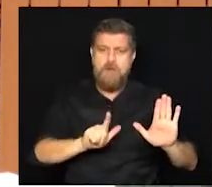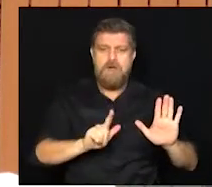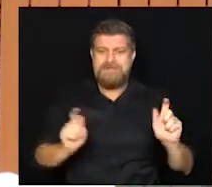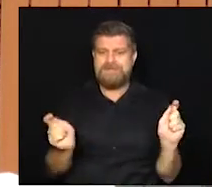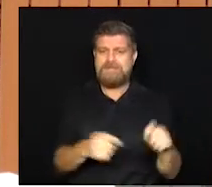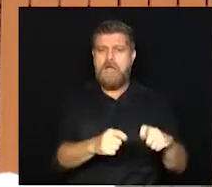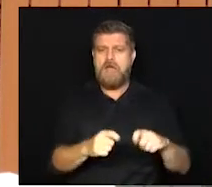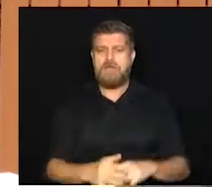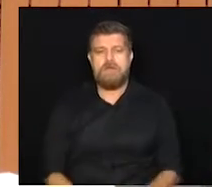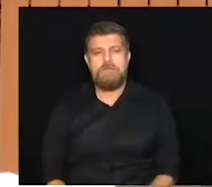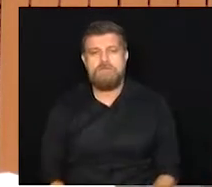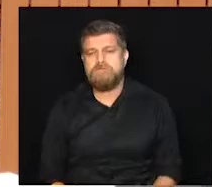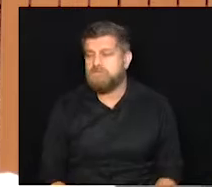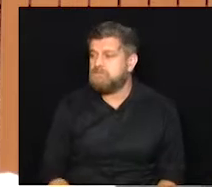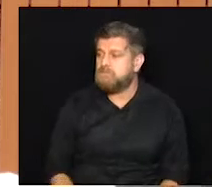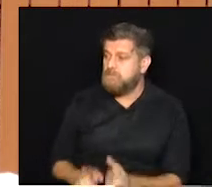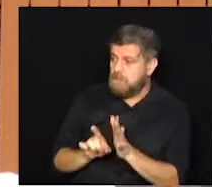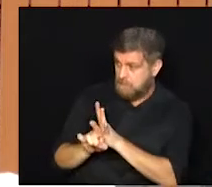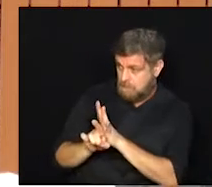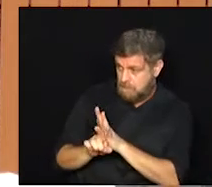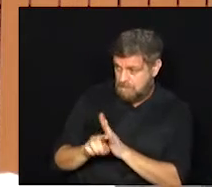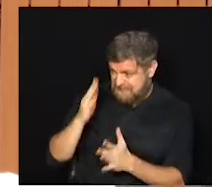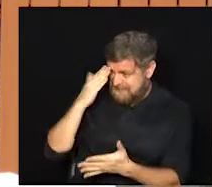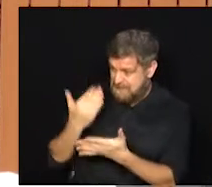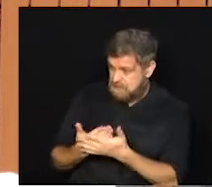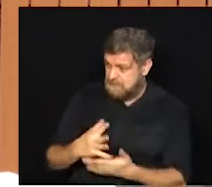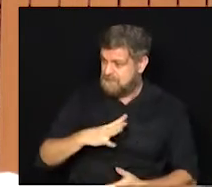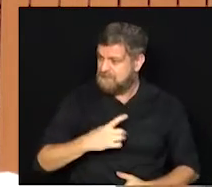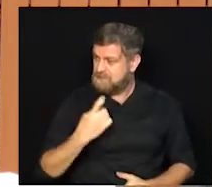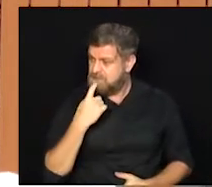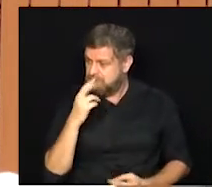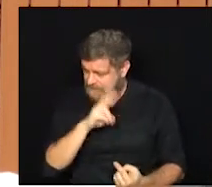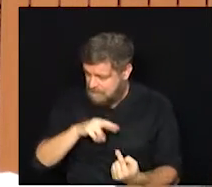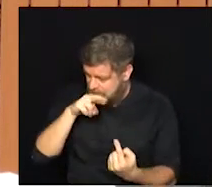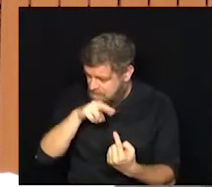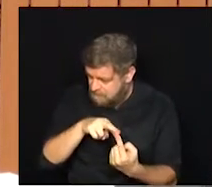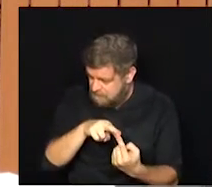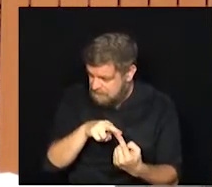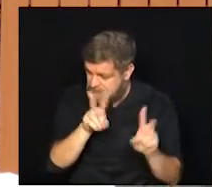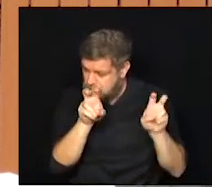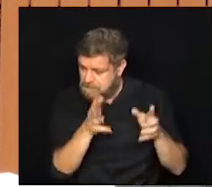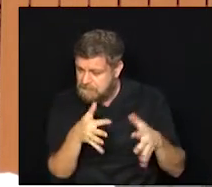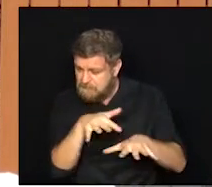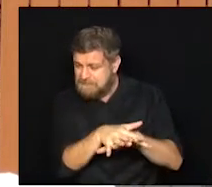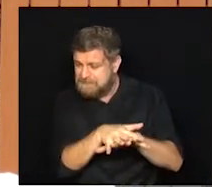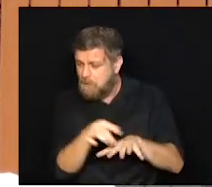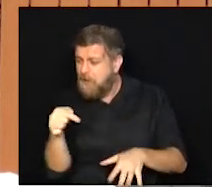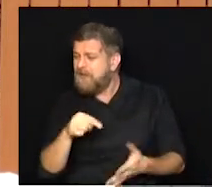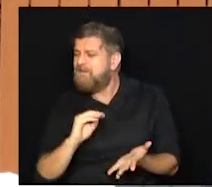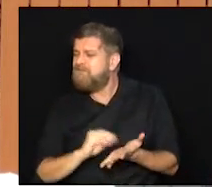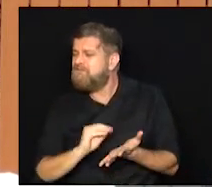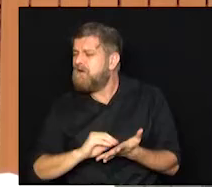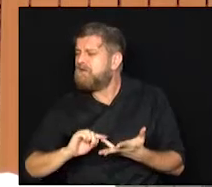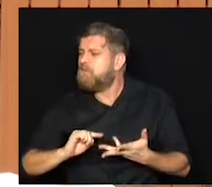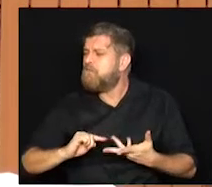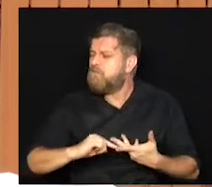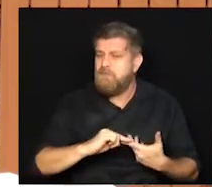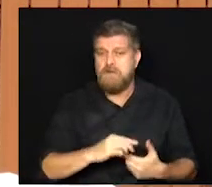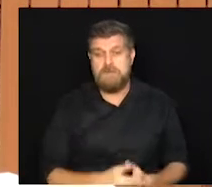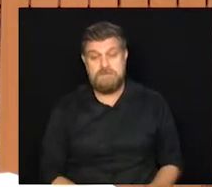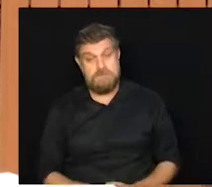assim, que Campinas é uma referência em inclusão ou ainda falta muita coisa?